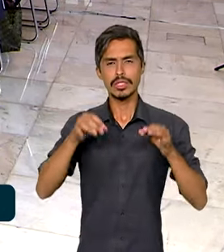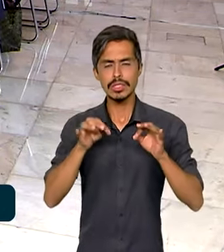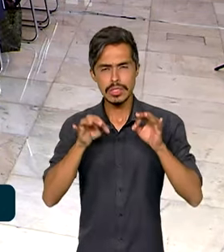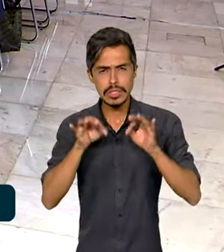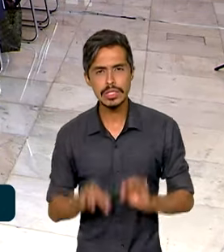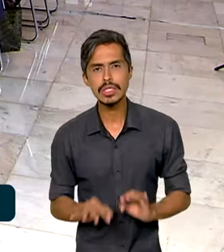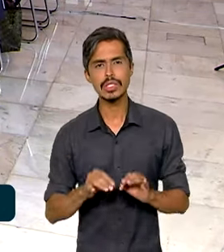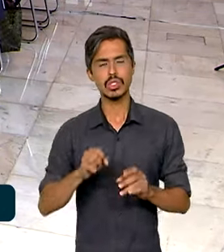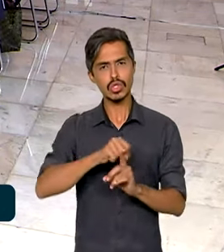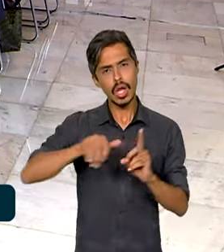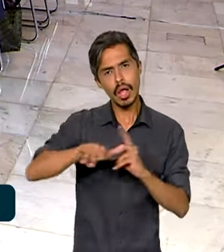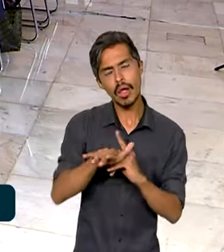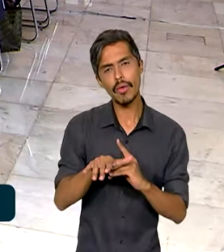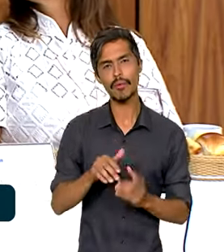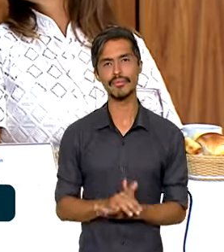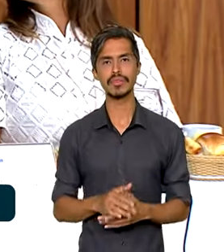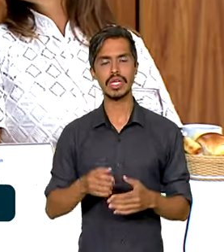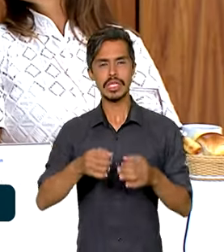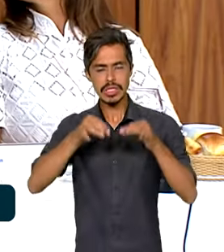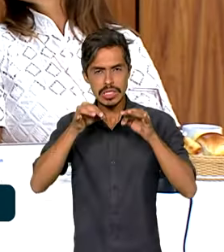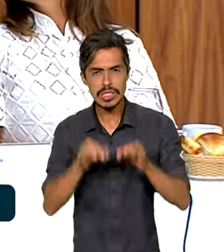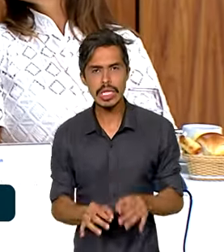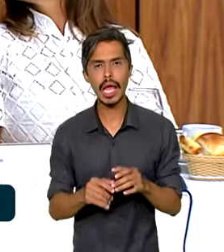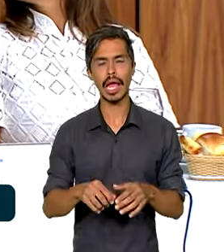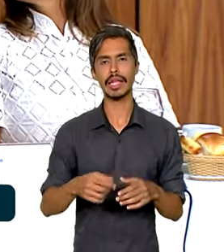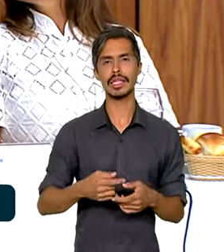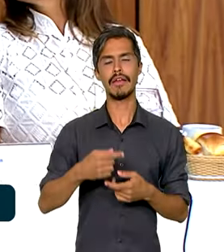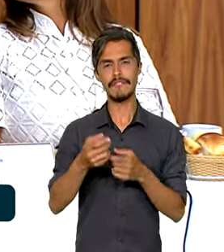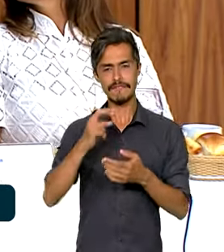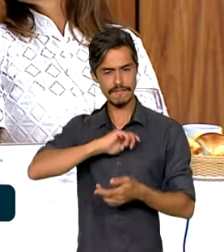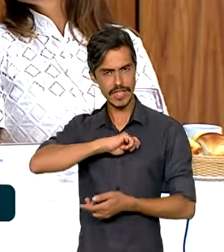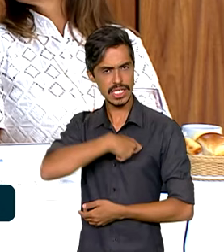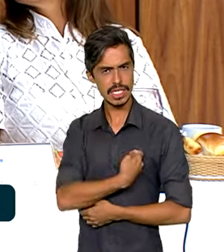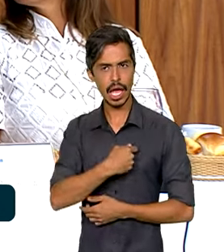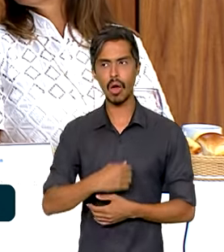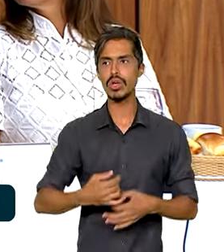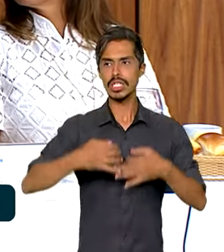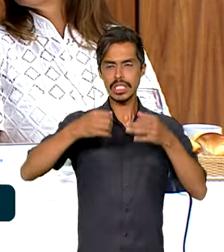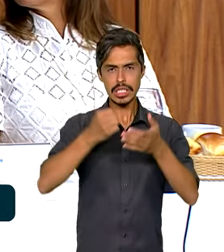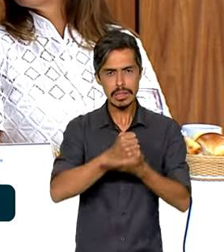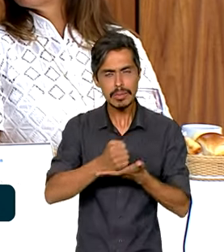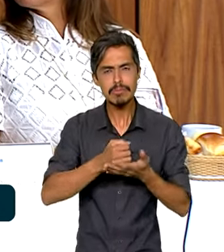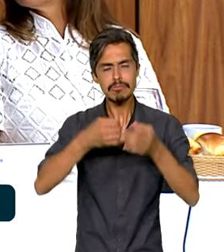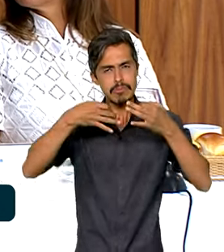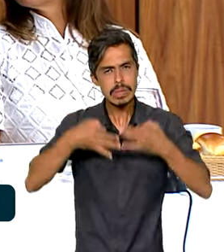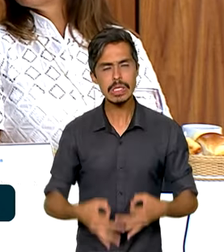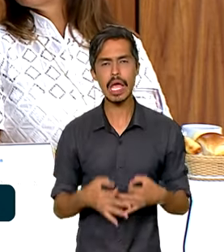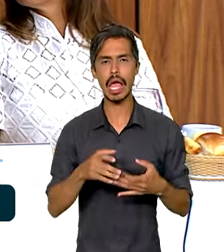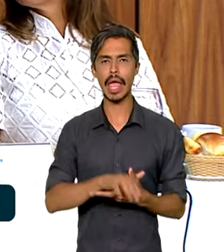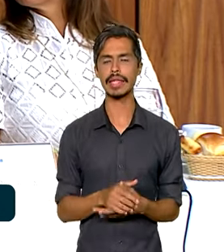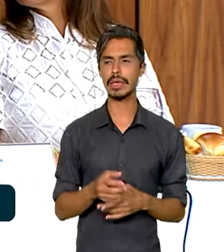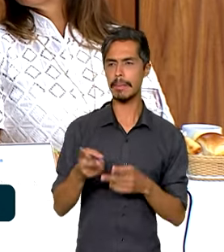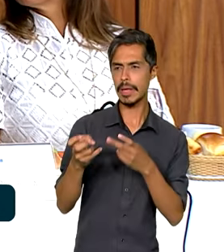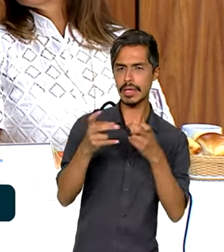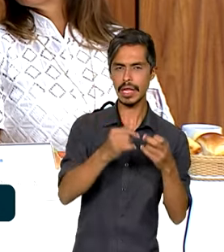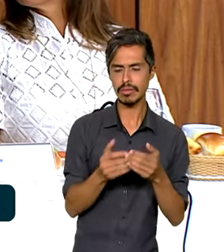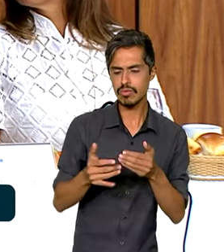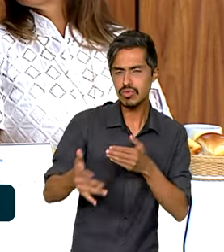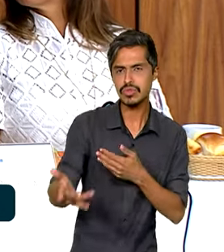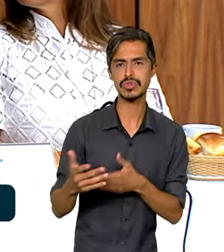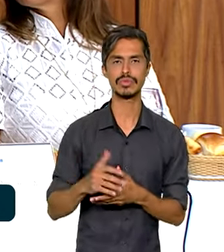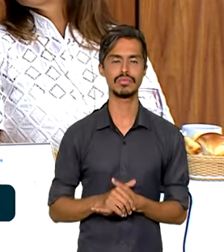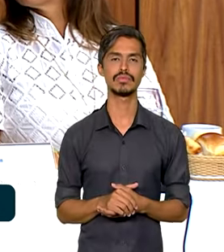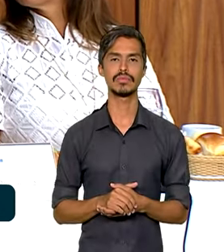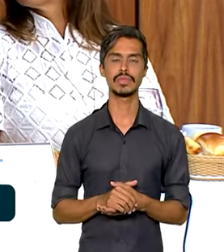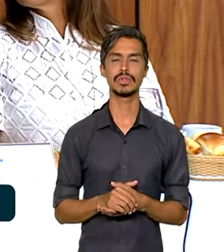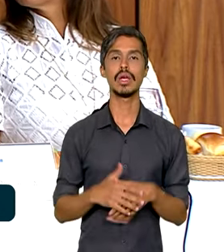Bras estabilidade fiscal e o Brasil já garantiu estabilidade jurídica e previsibilidade nas coisas